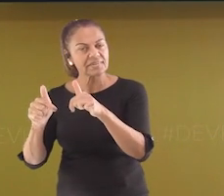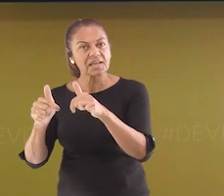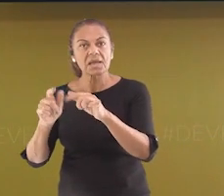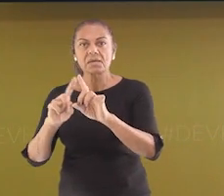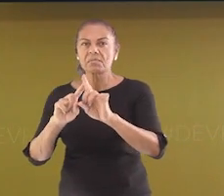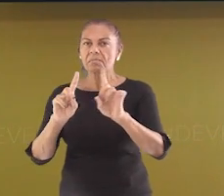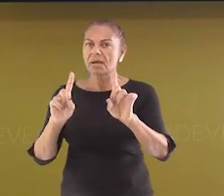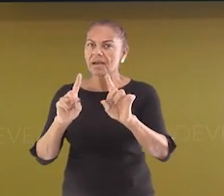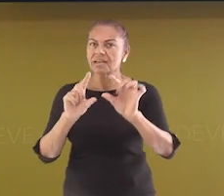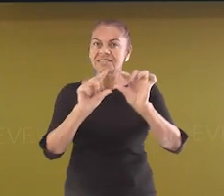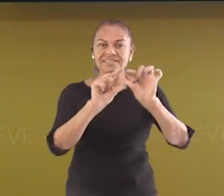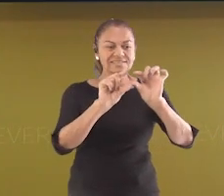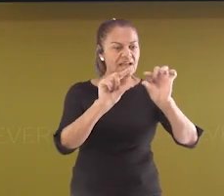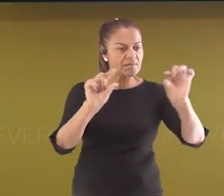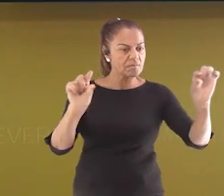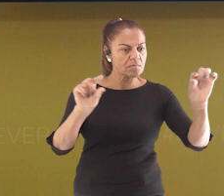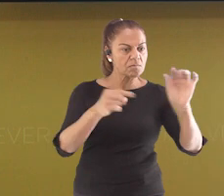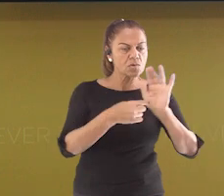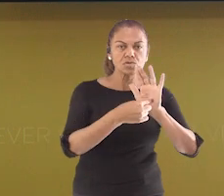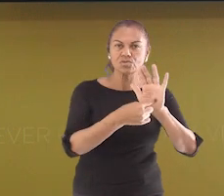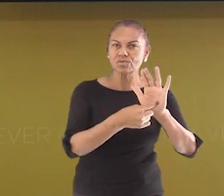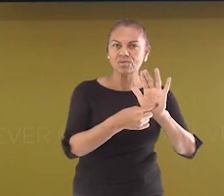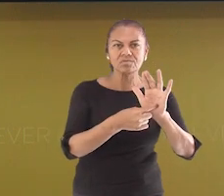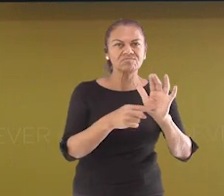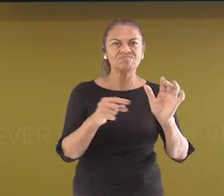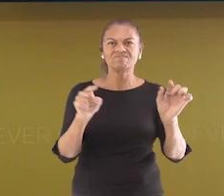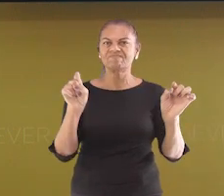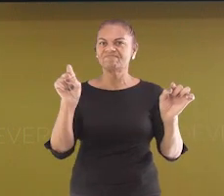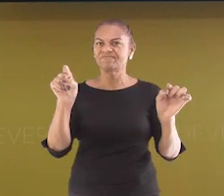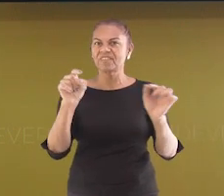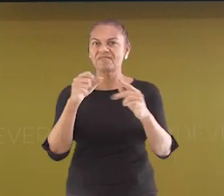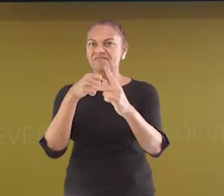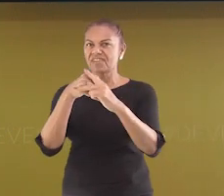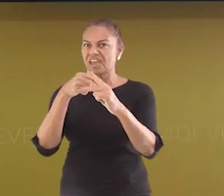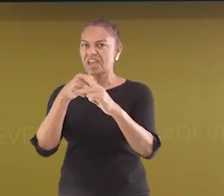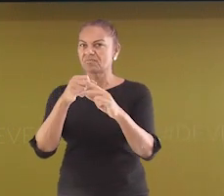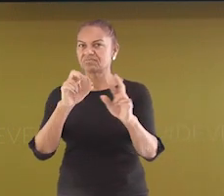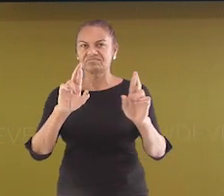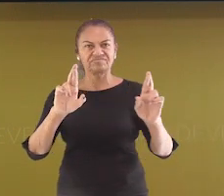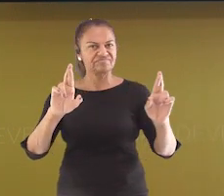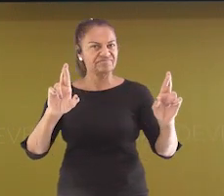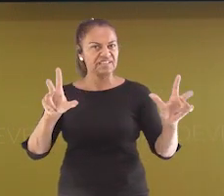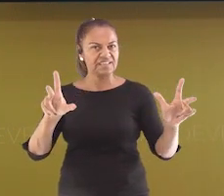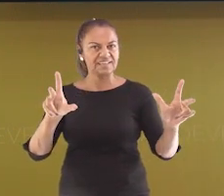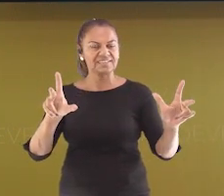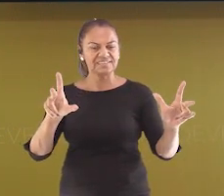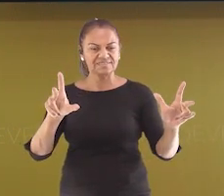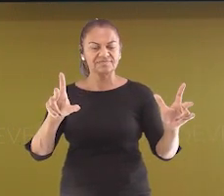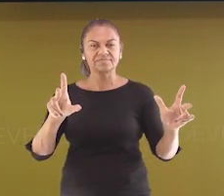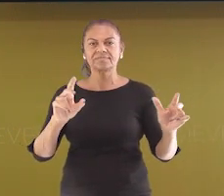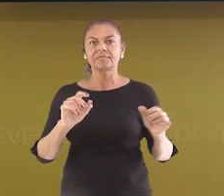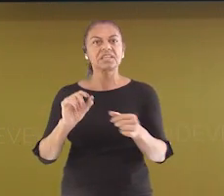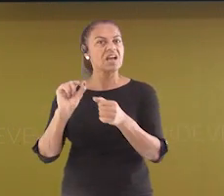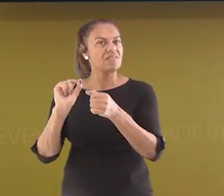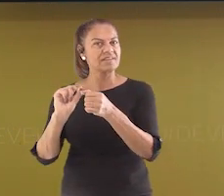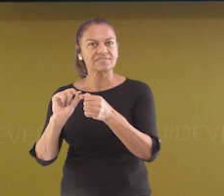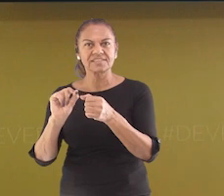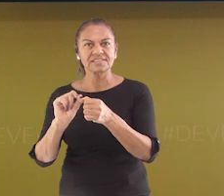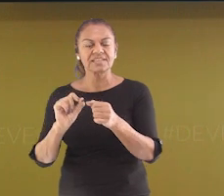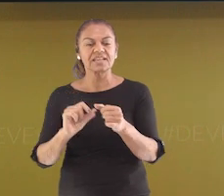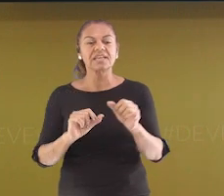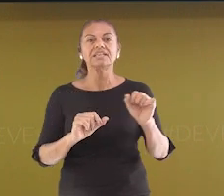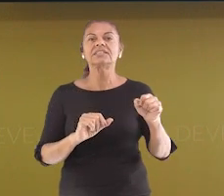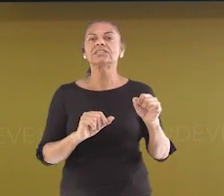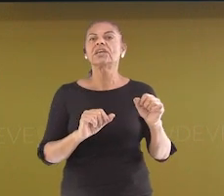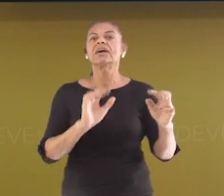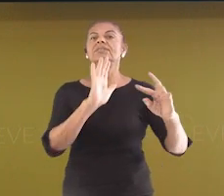só, se nós relermos a fala, imputei, mas só depois realizei uma coisa. Esse verbo aqui,